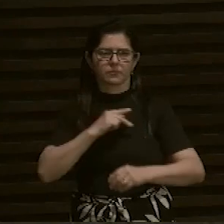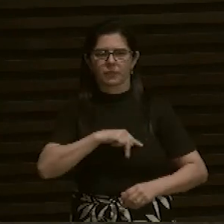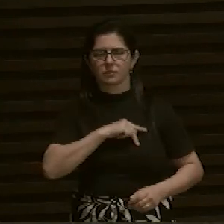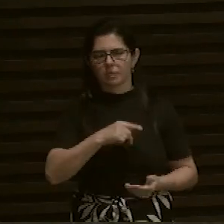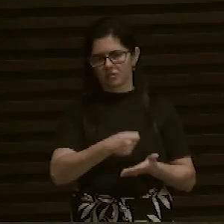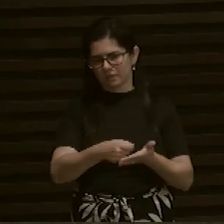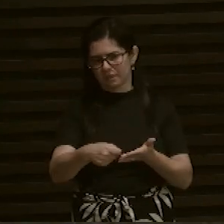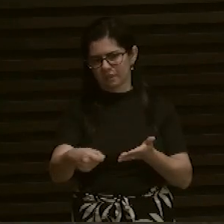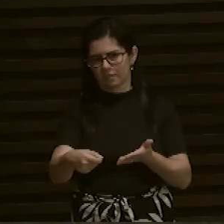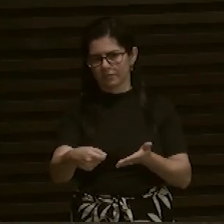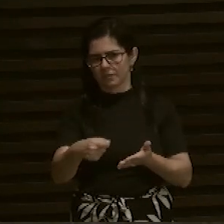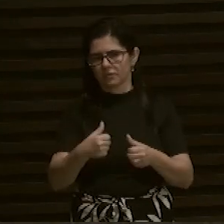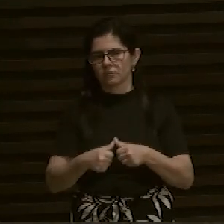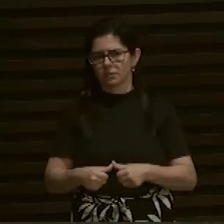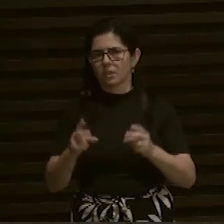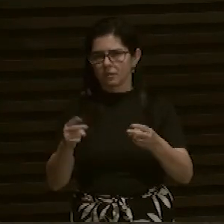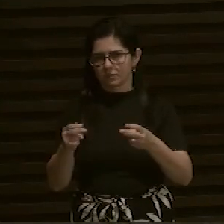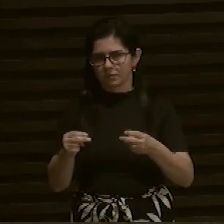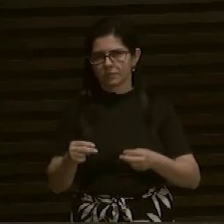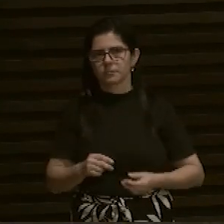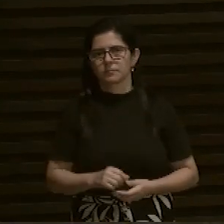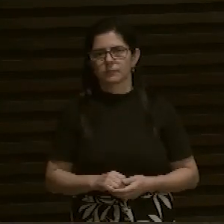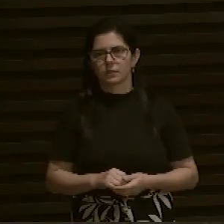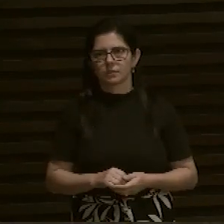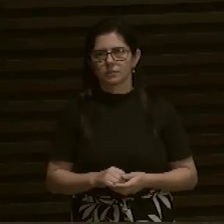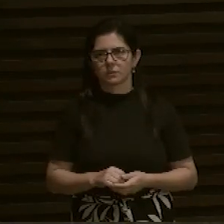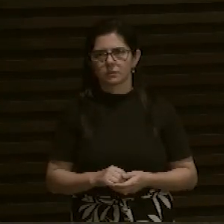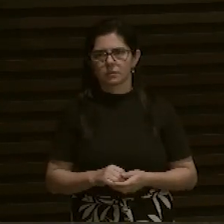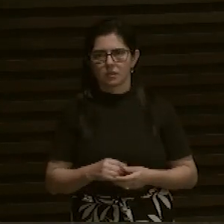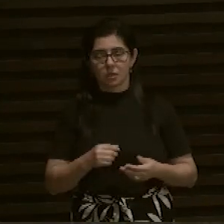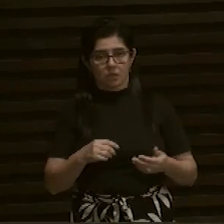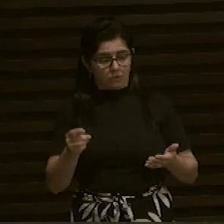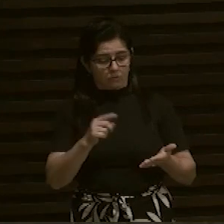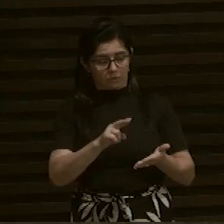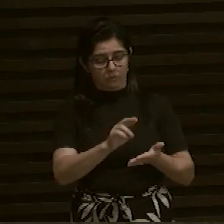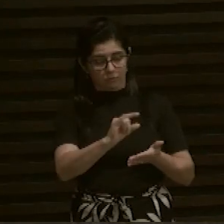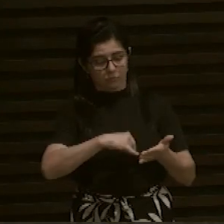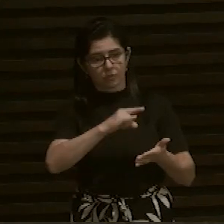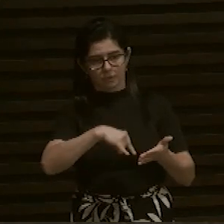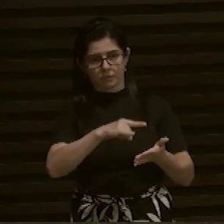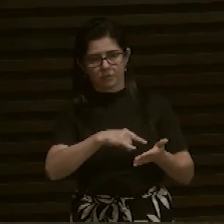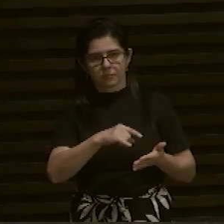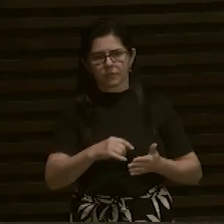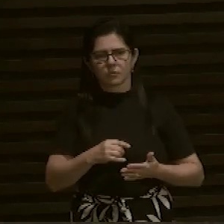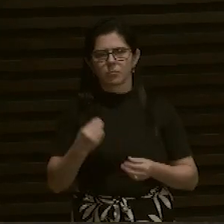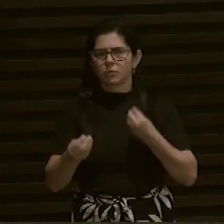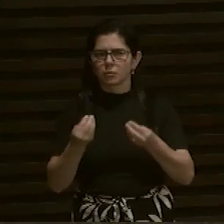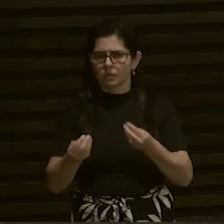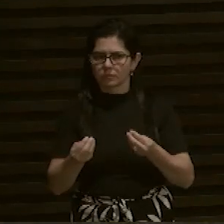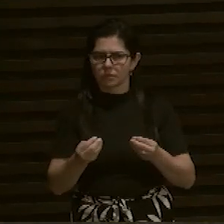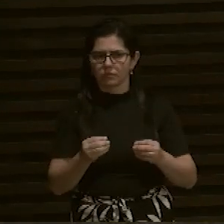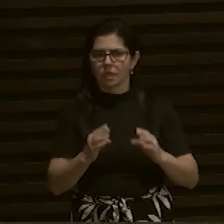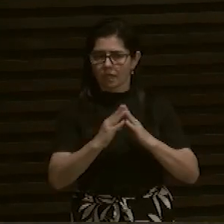4 sobre isso. Tá? Então, por qual motivo, voltando para o boletim, por qual motivo a igreja de Corinto estava assim?